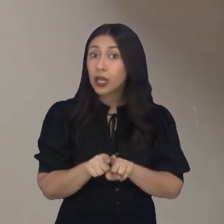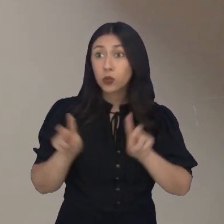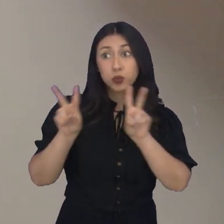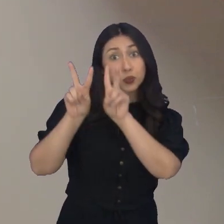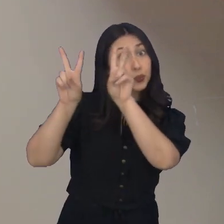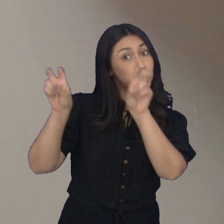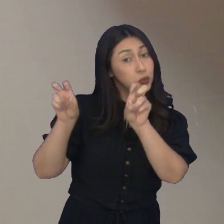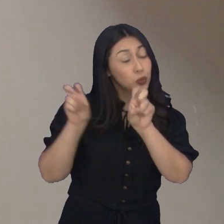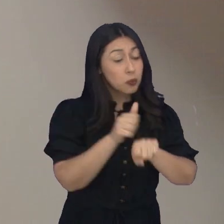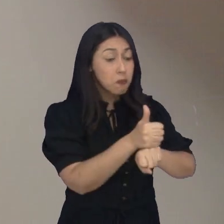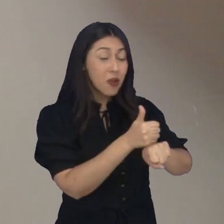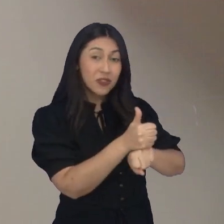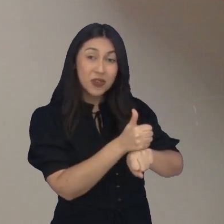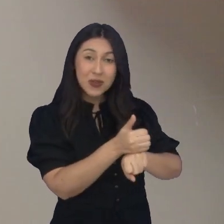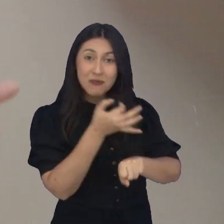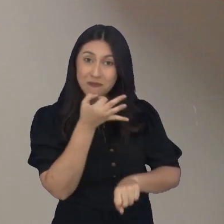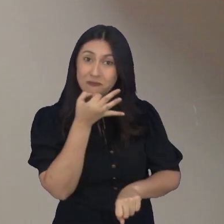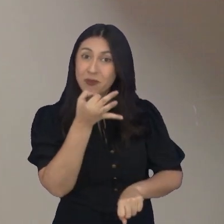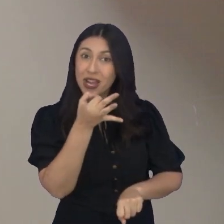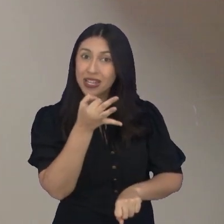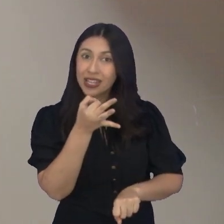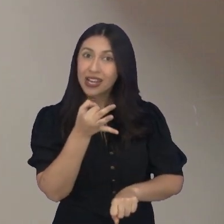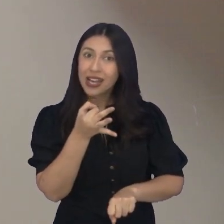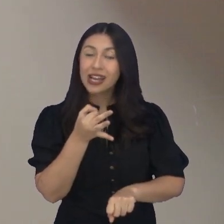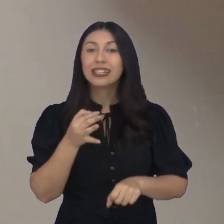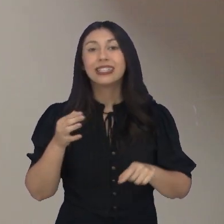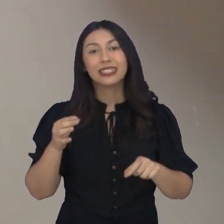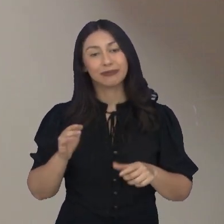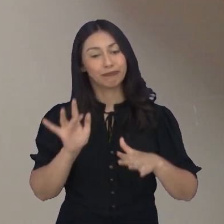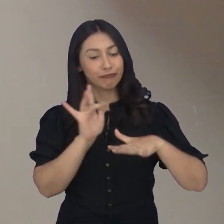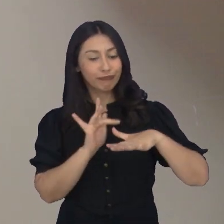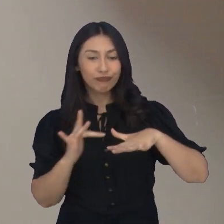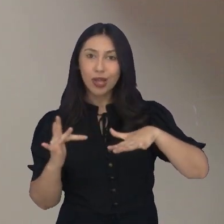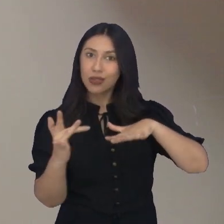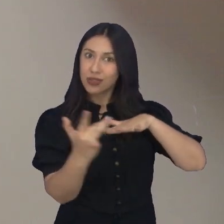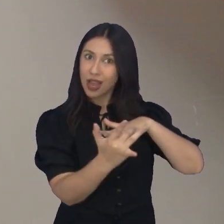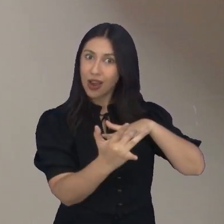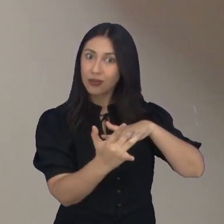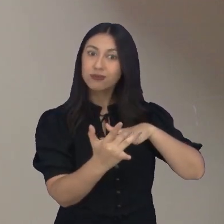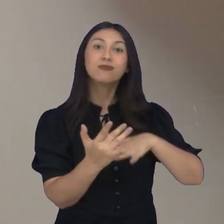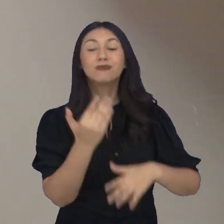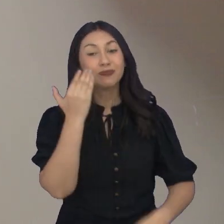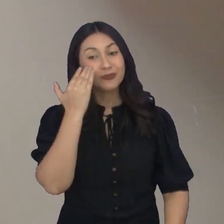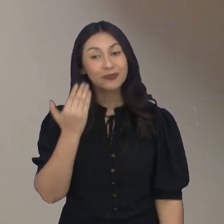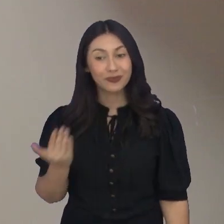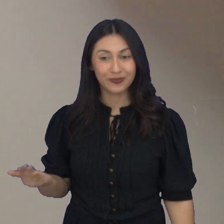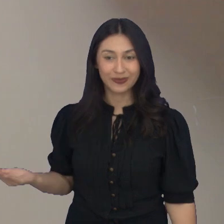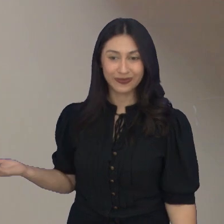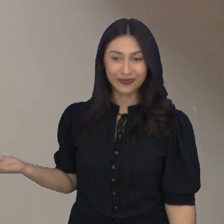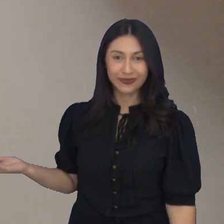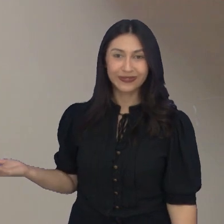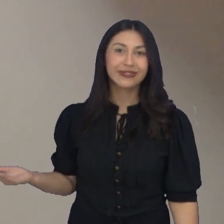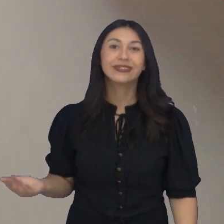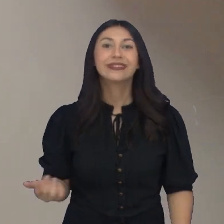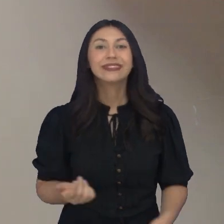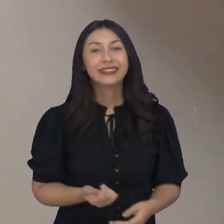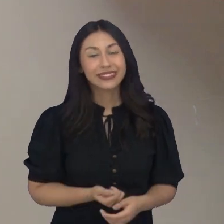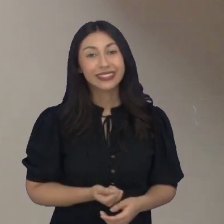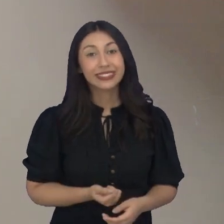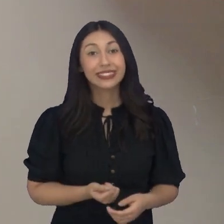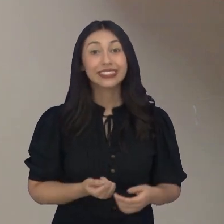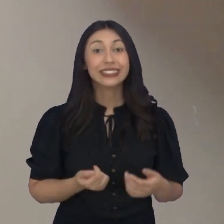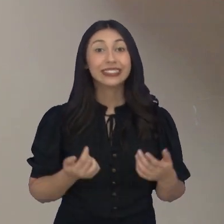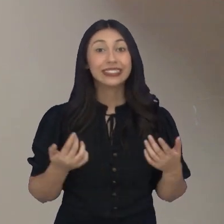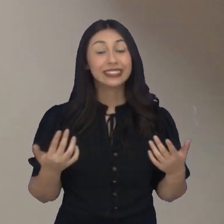temas para o nosso programa. Acesse as nossas redes sociais, o endereço está aparecendo aqui na sua tela.